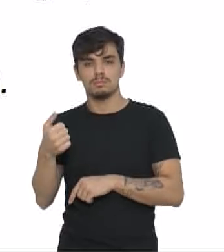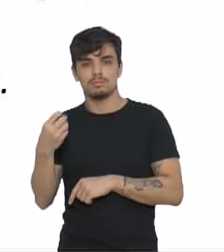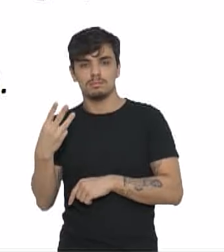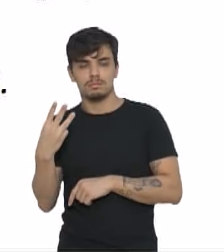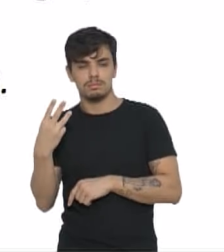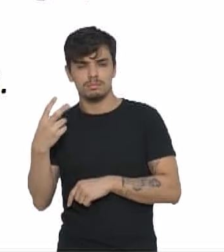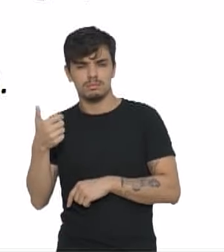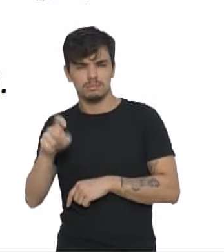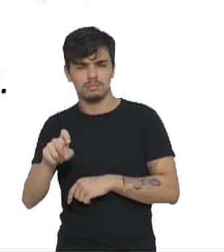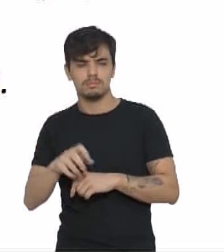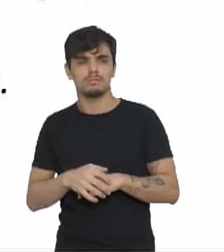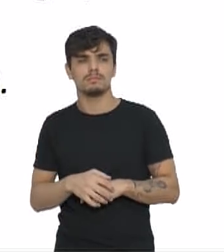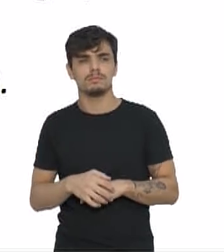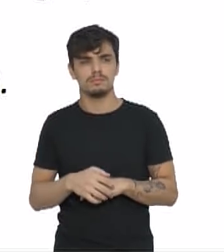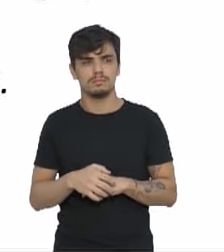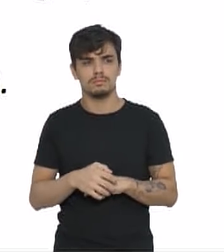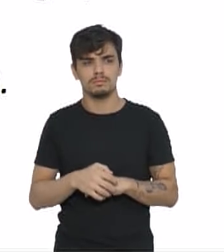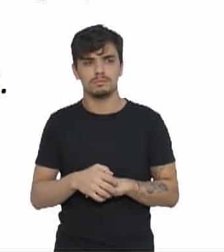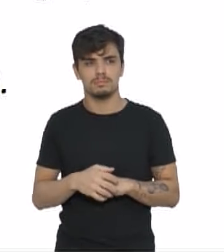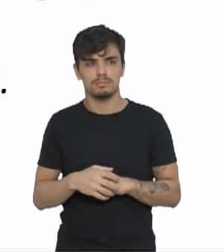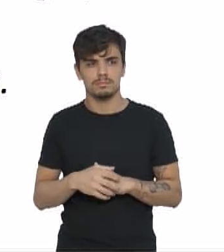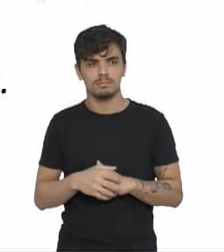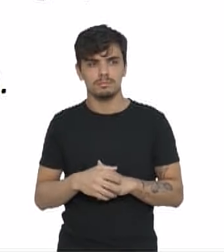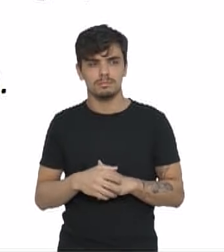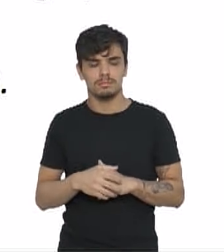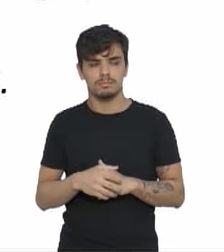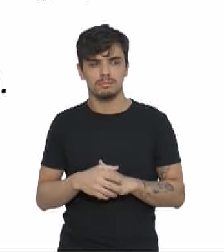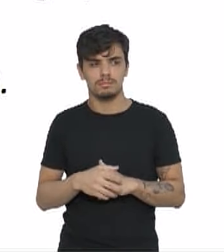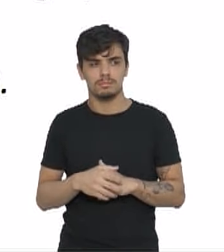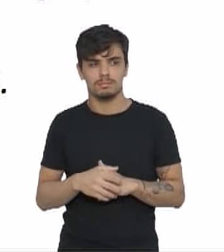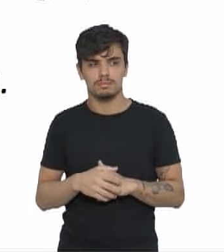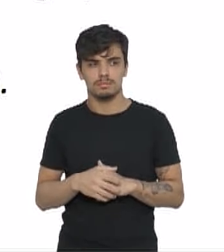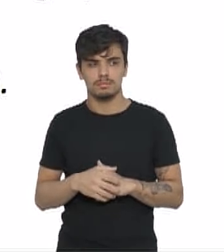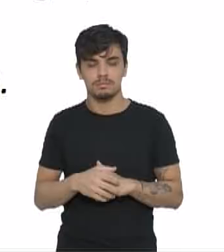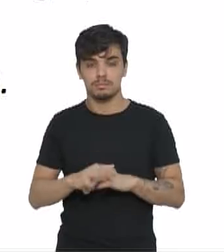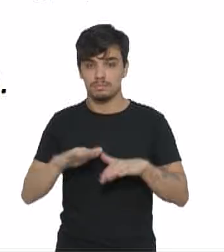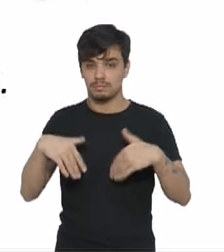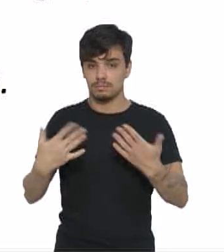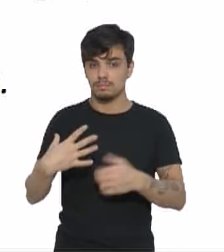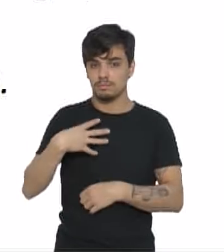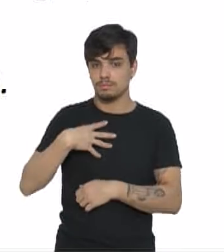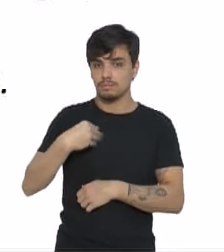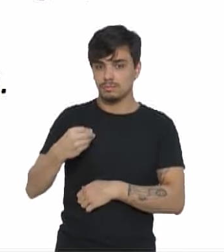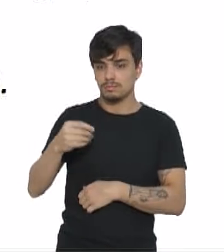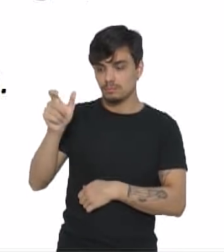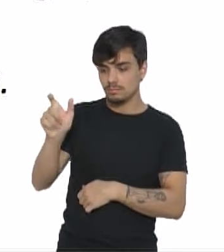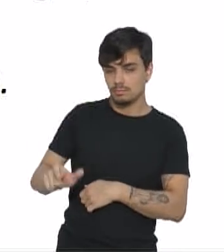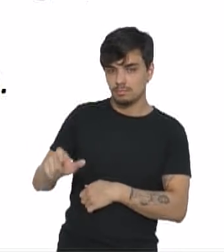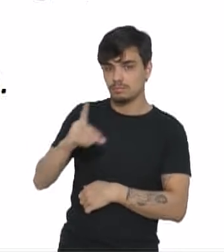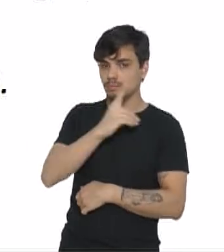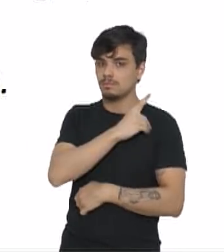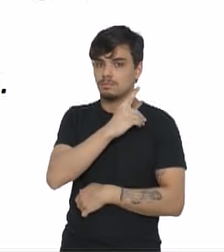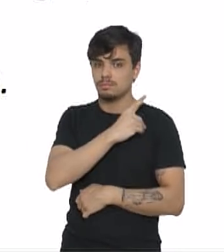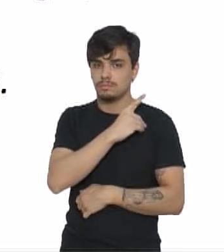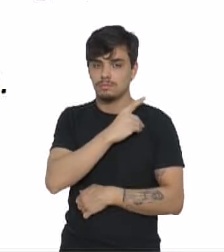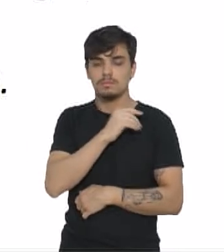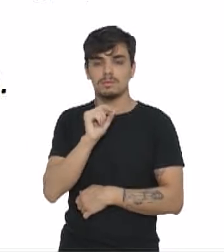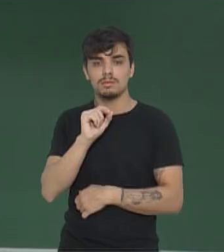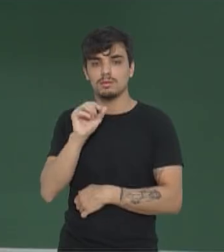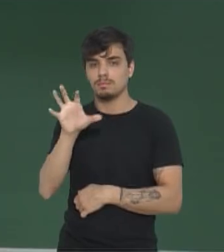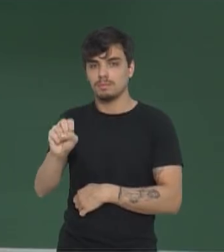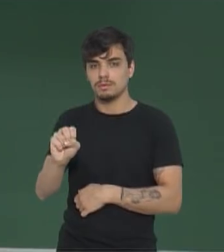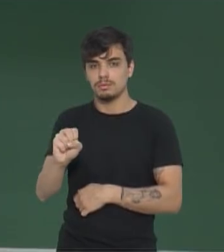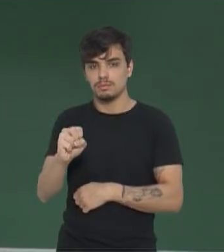Aias, Biblioteca Digital Hispânica. Então, assim, o filho do Dom Henrique que recebeu as terras, o Dom Henrique recebeu